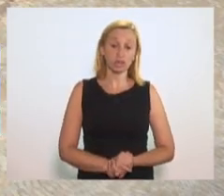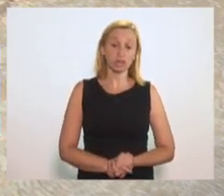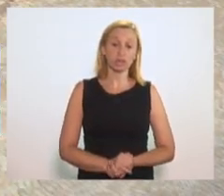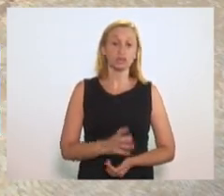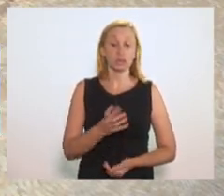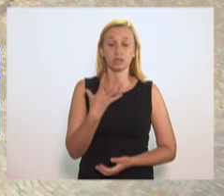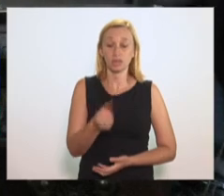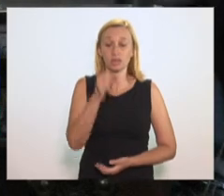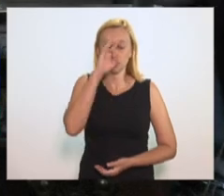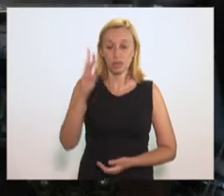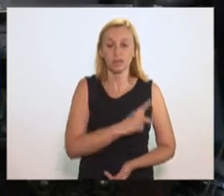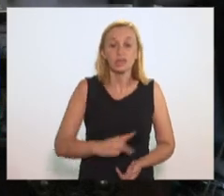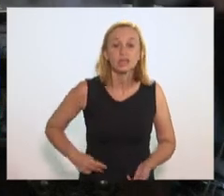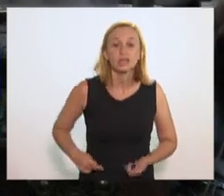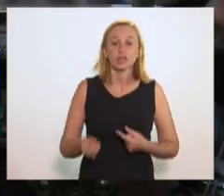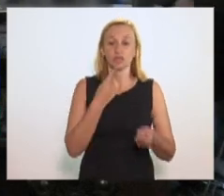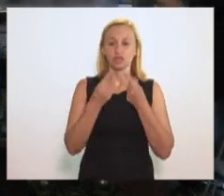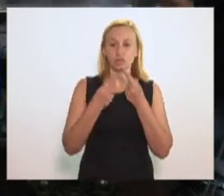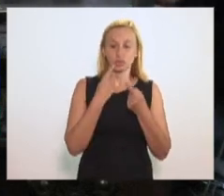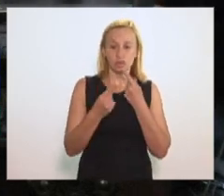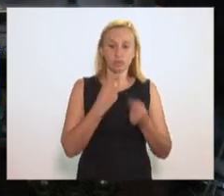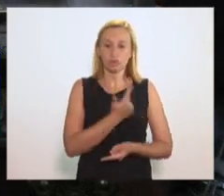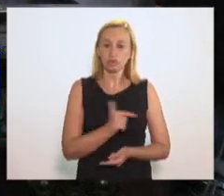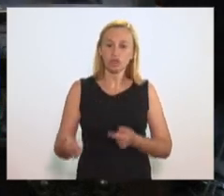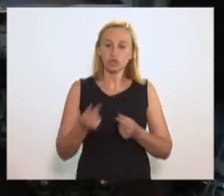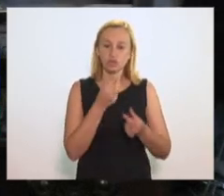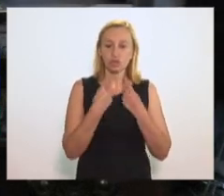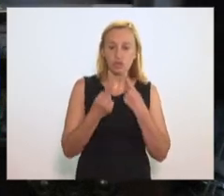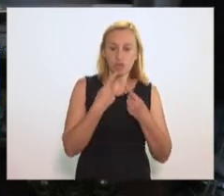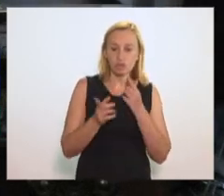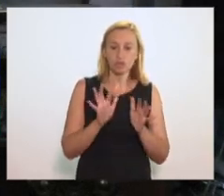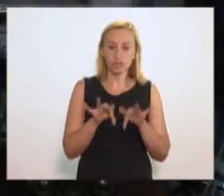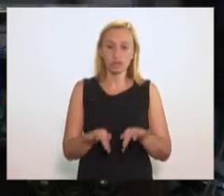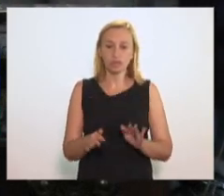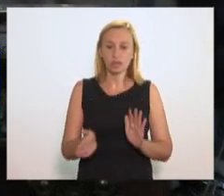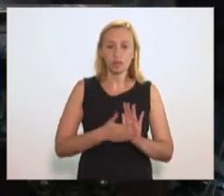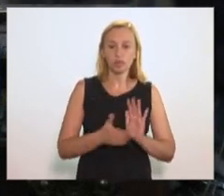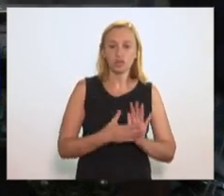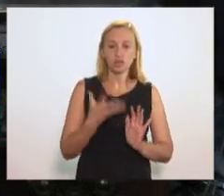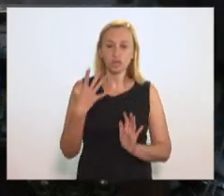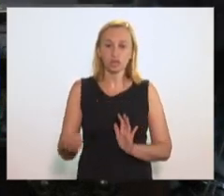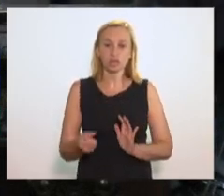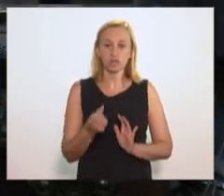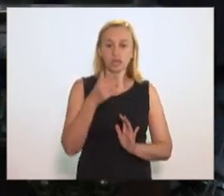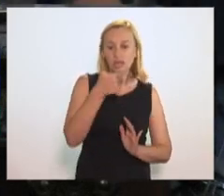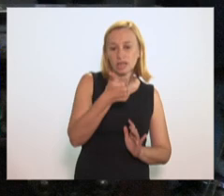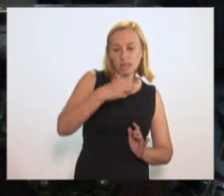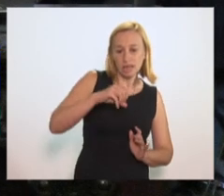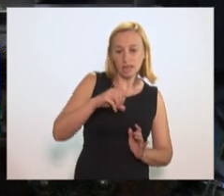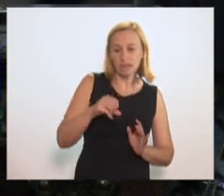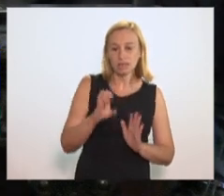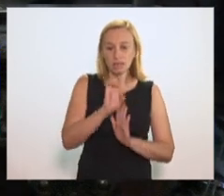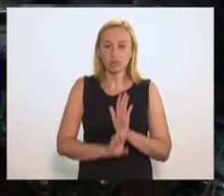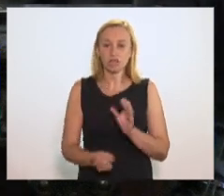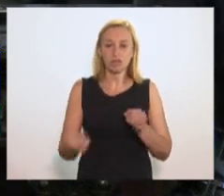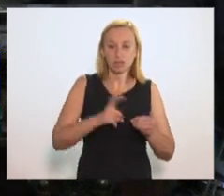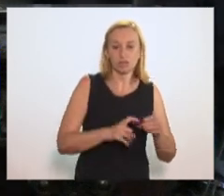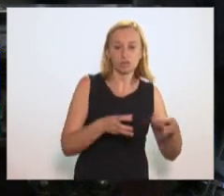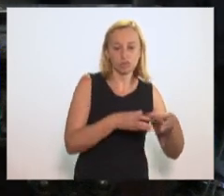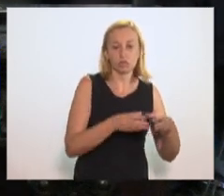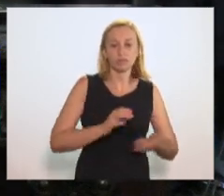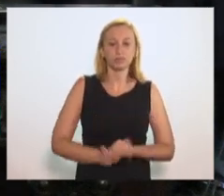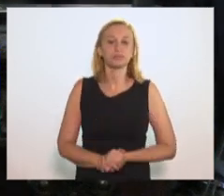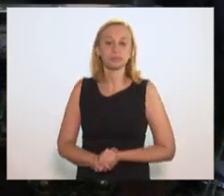favorável os pareceres emitidos em discussão não havendo o queira discutir encerrada a discussão o presidente de proposta recebeu 10 emendas e retorna as comissões